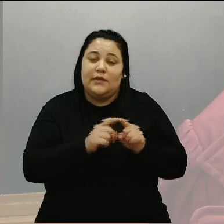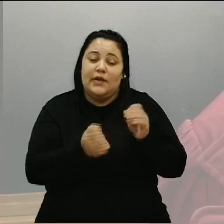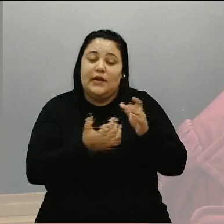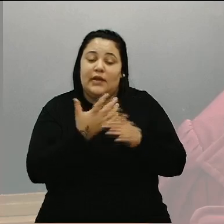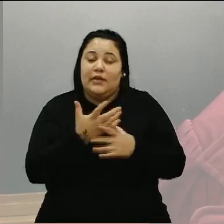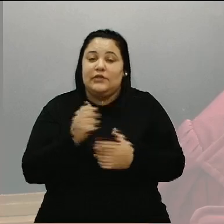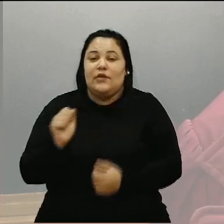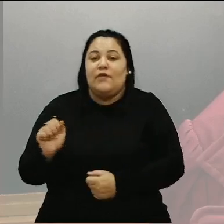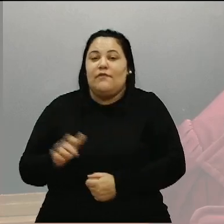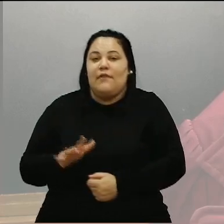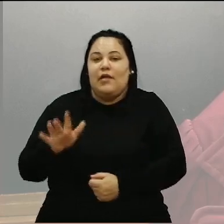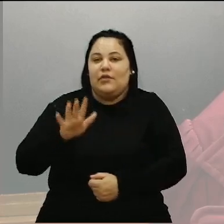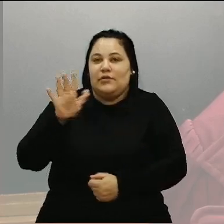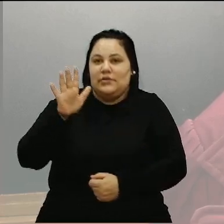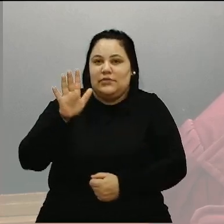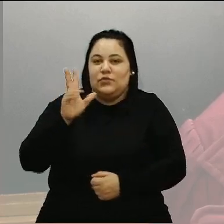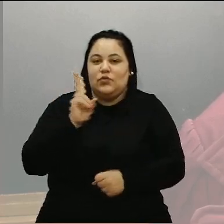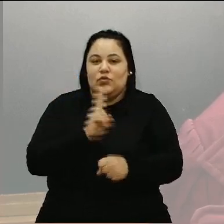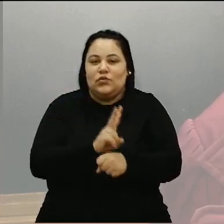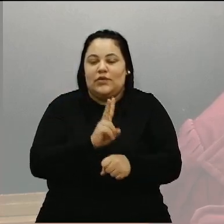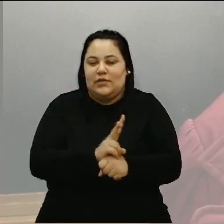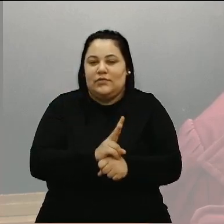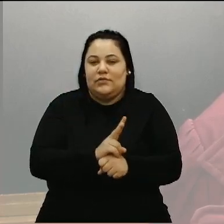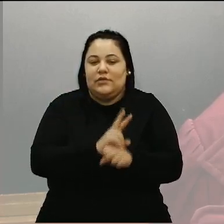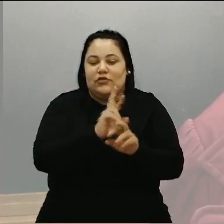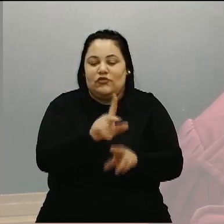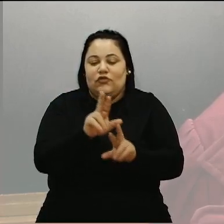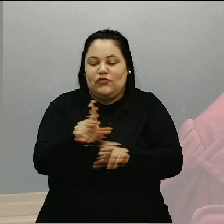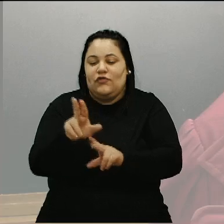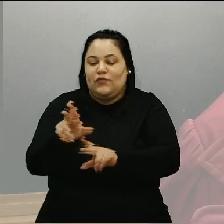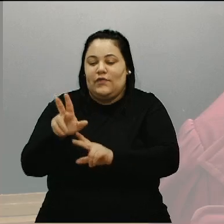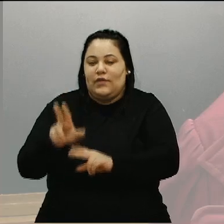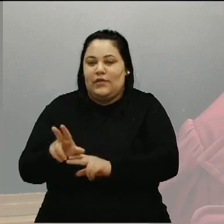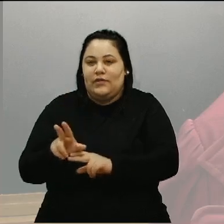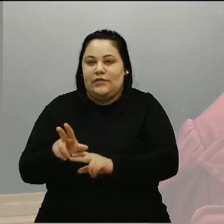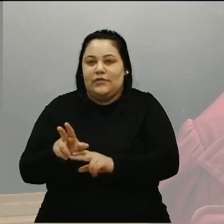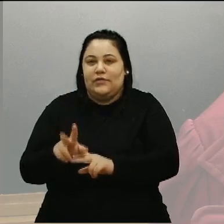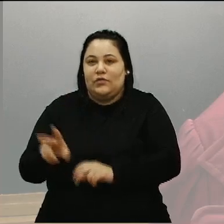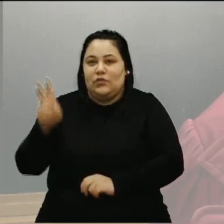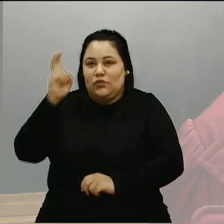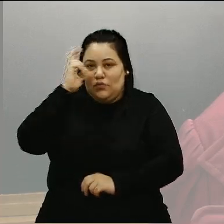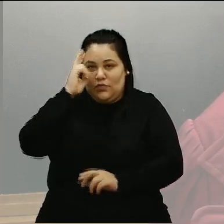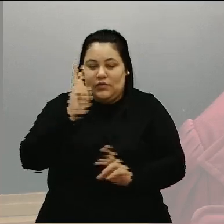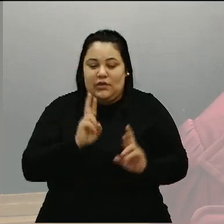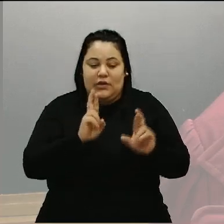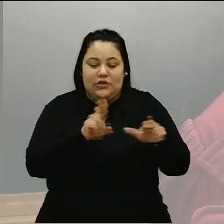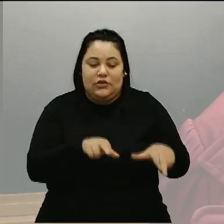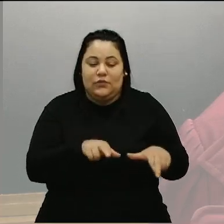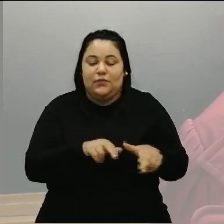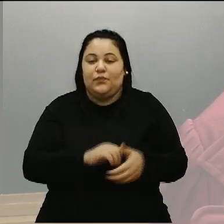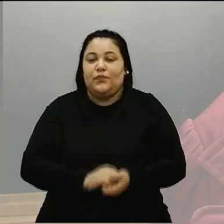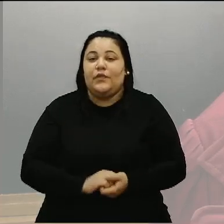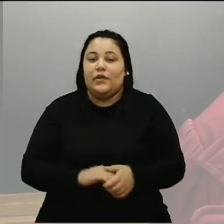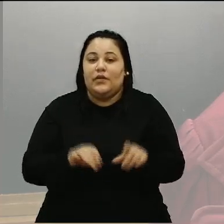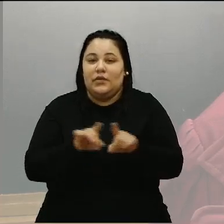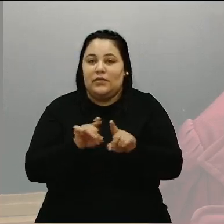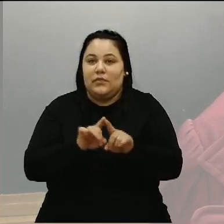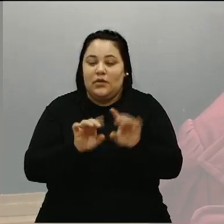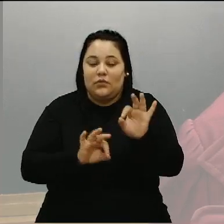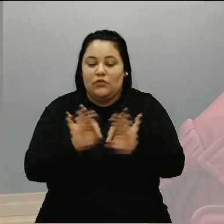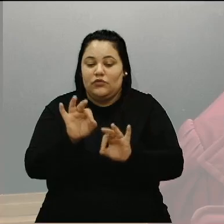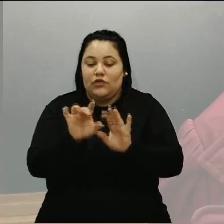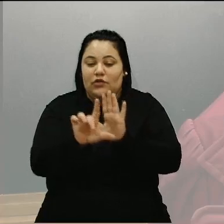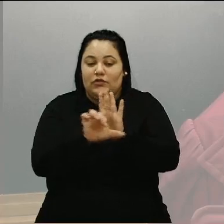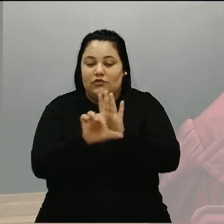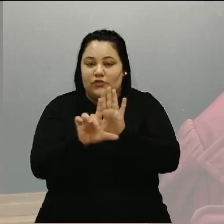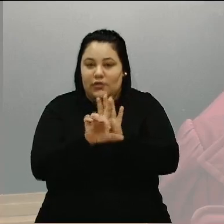e a preservação das diferentes expressões culturais da região. Além disso, o projeto de lei